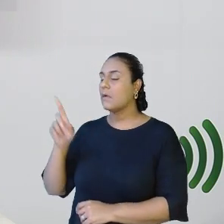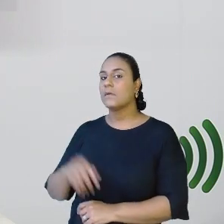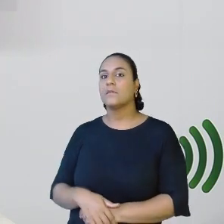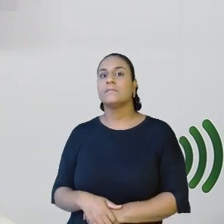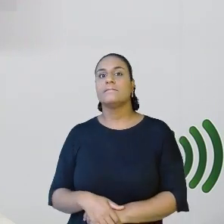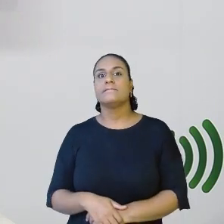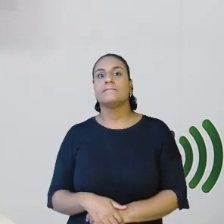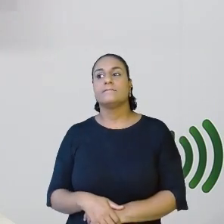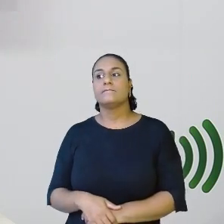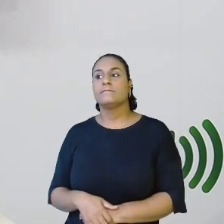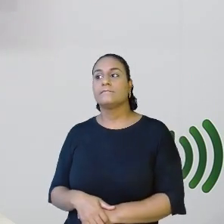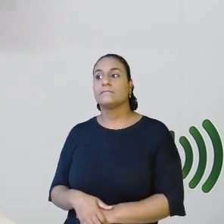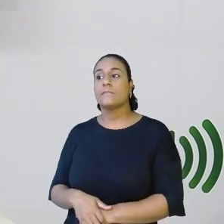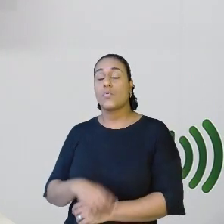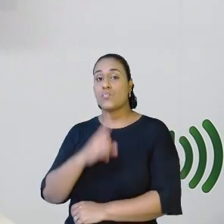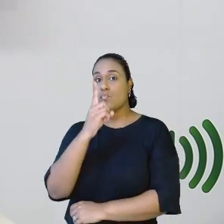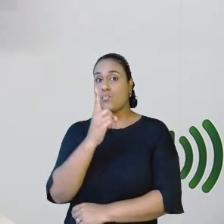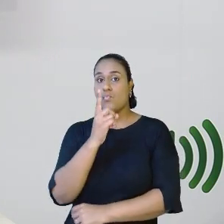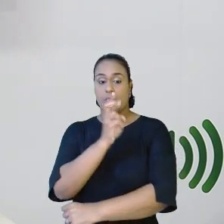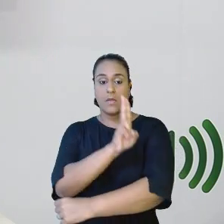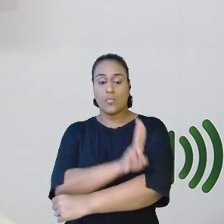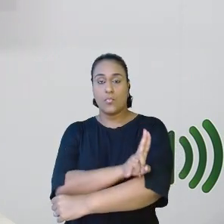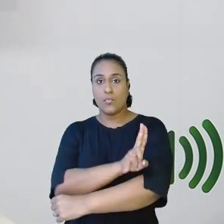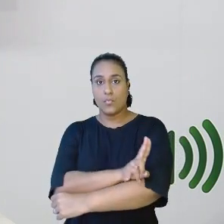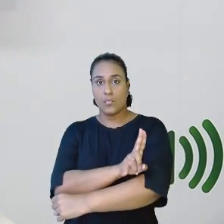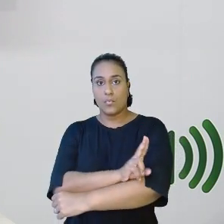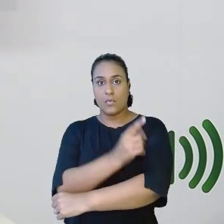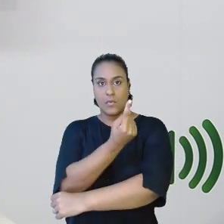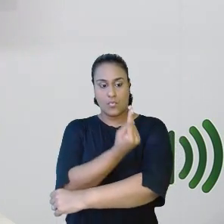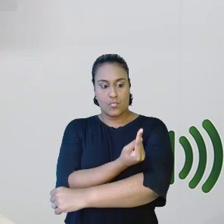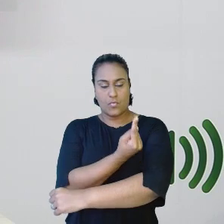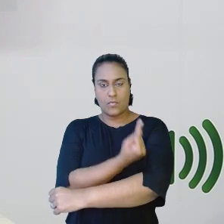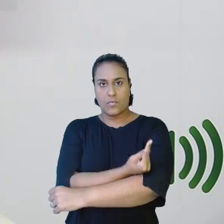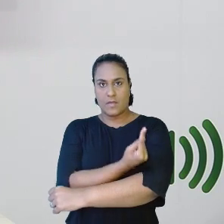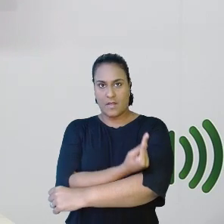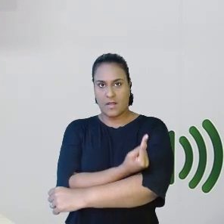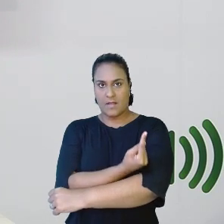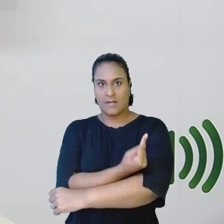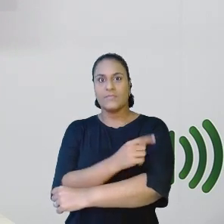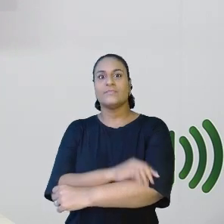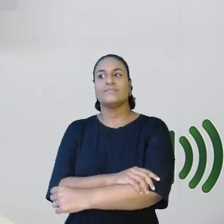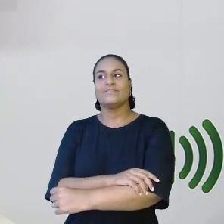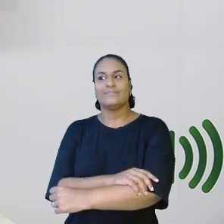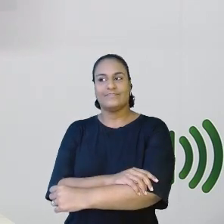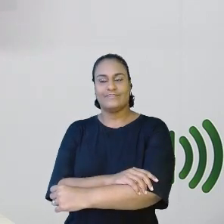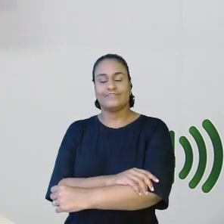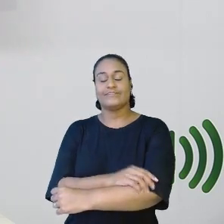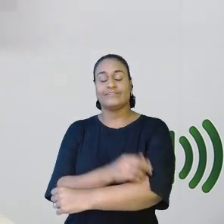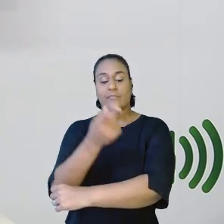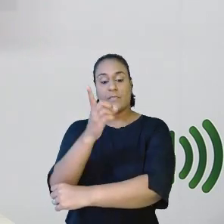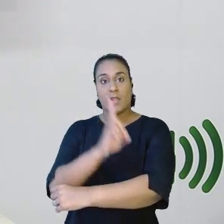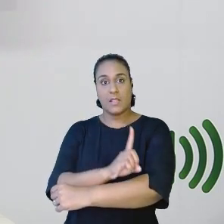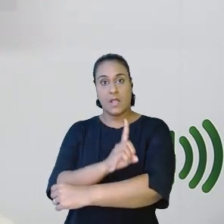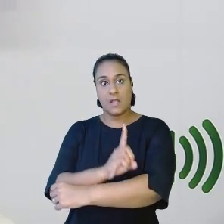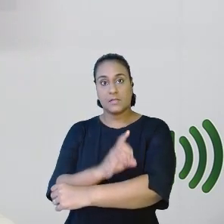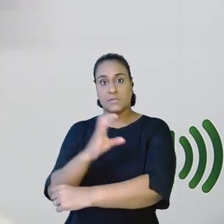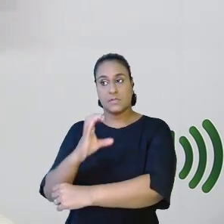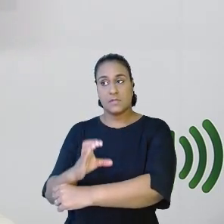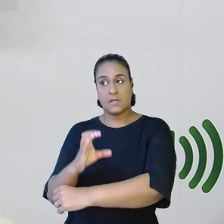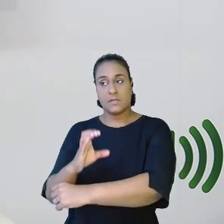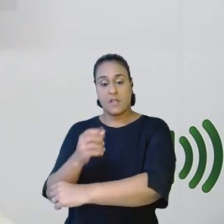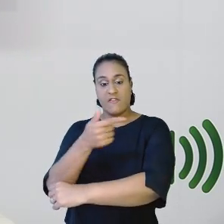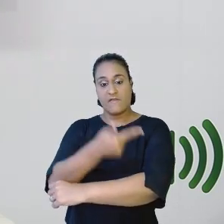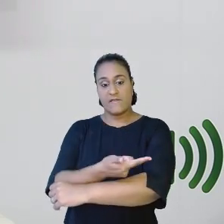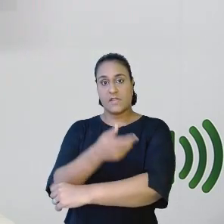1 inteiro é a unidade, o R$1, por isso que ele está na unidade. E décimos e centésimos são as